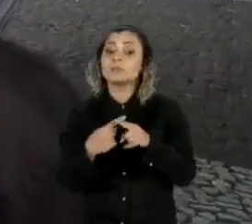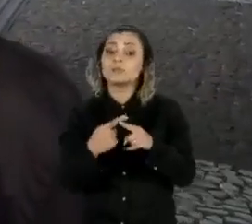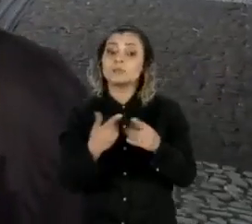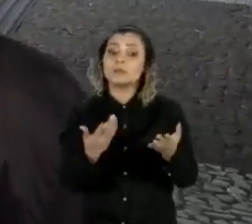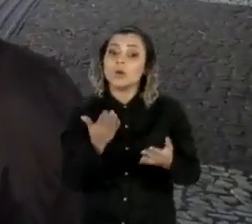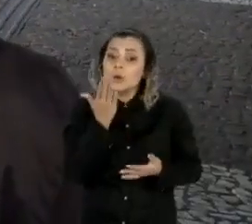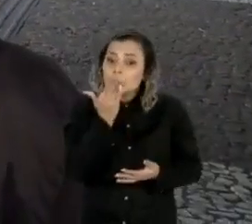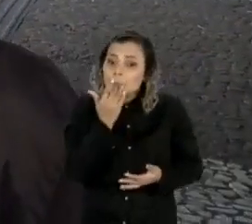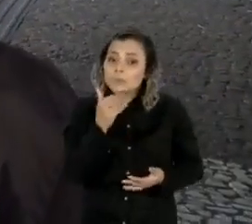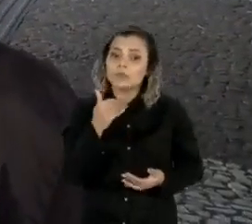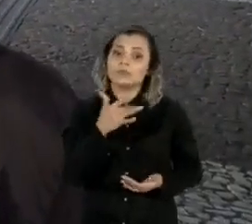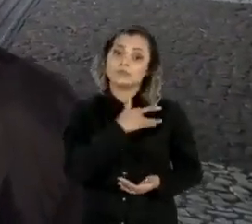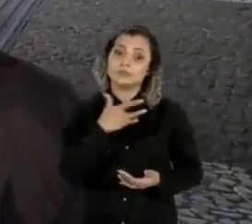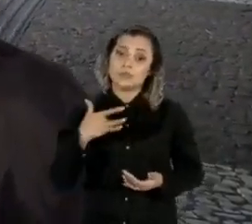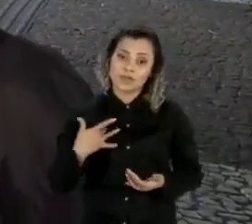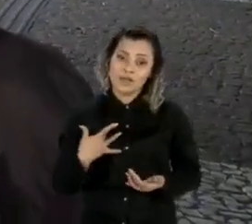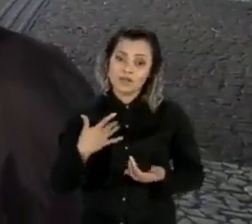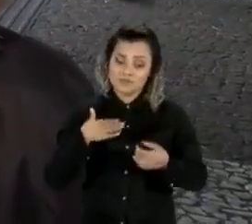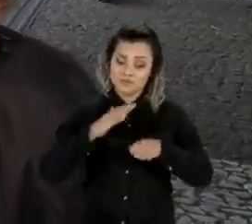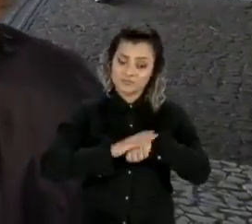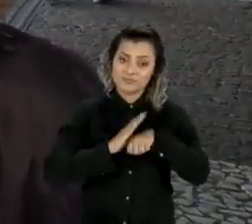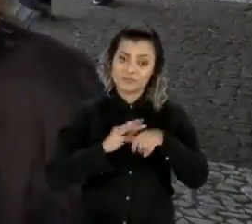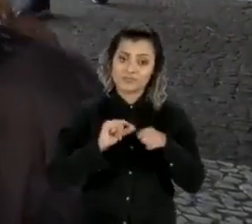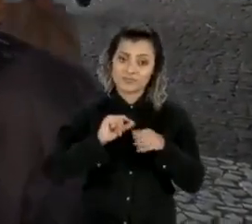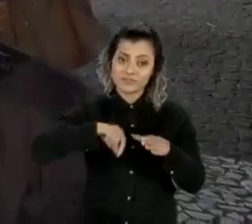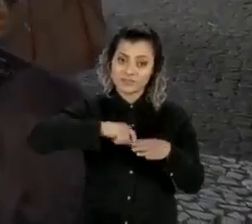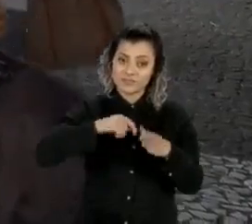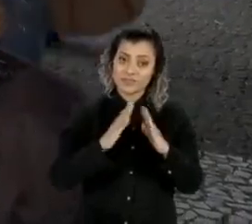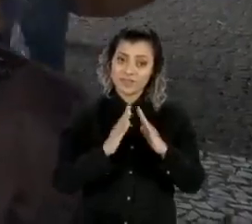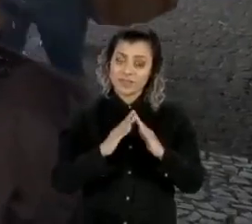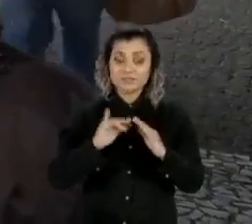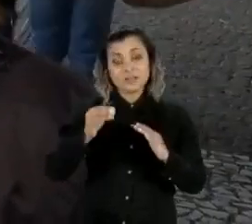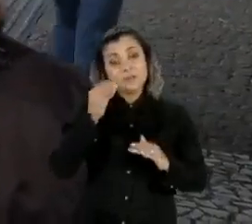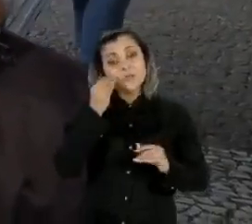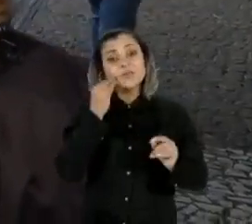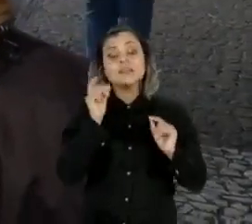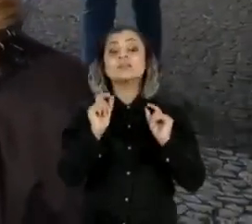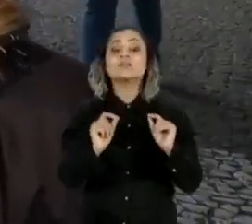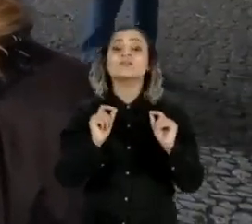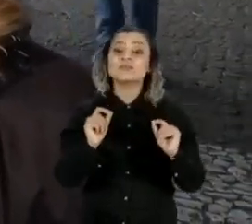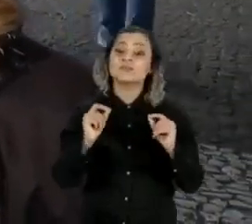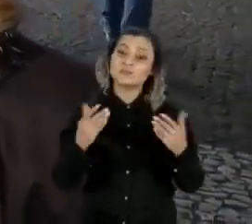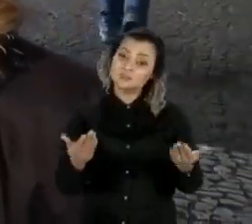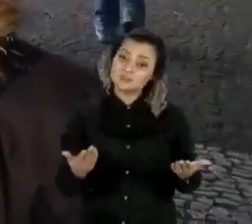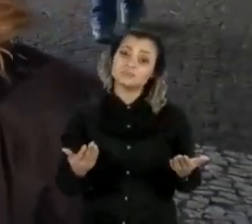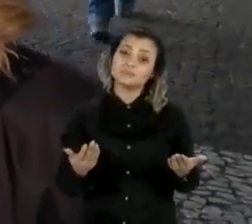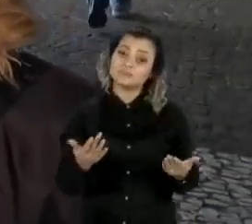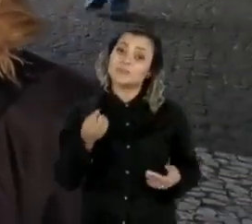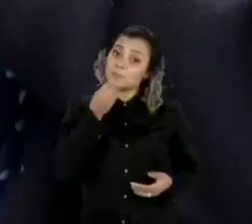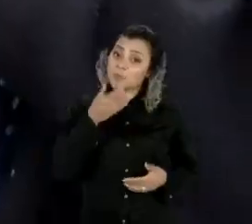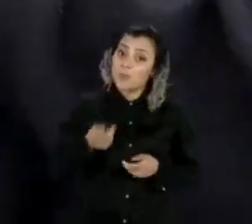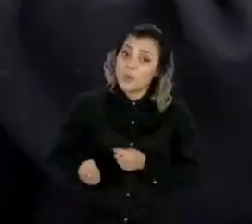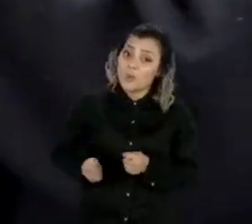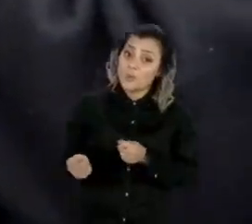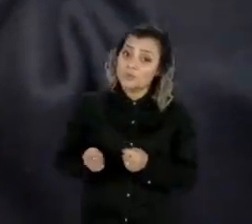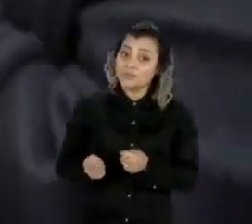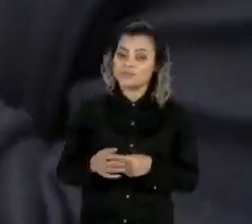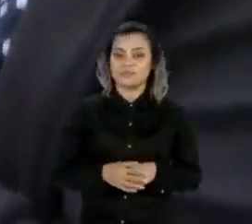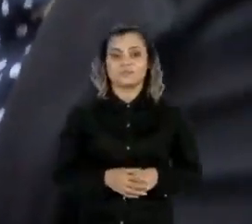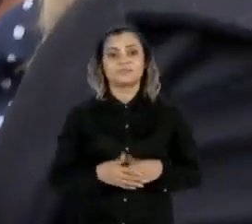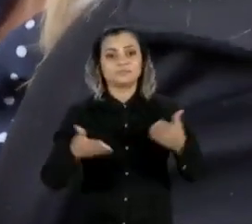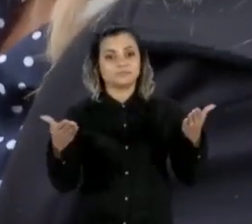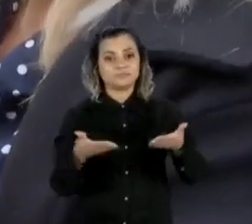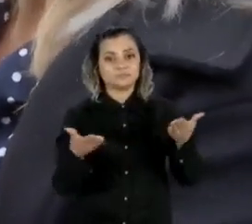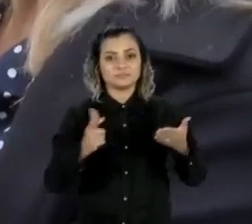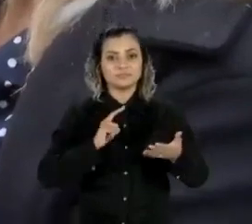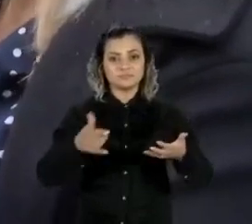uma comidinha que foi feita em casa e também aproveitando aí e é bom para o bolso, né? Hoje eu tô